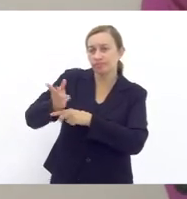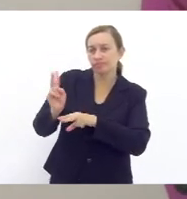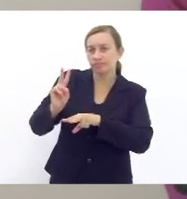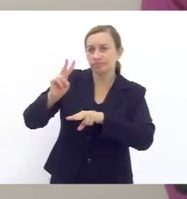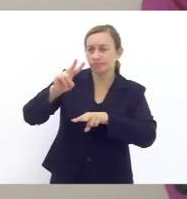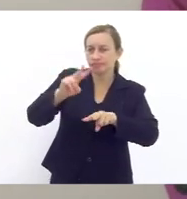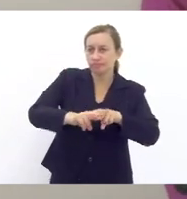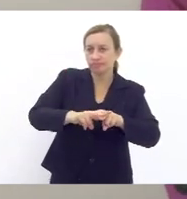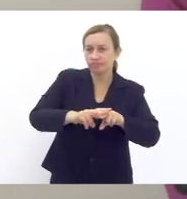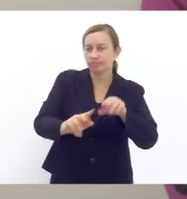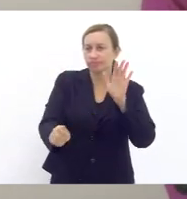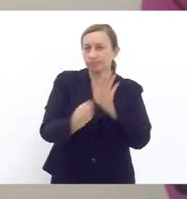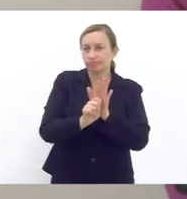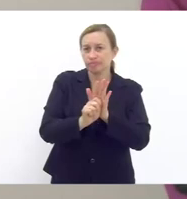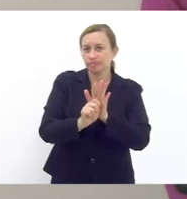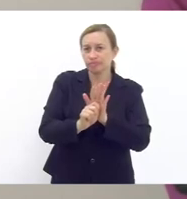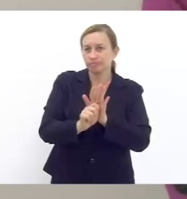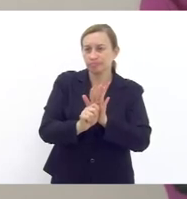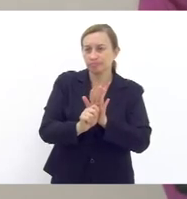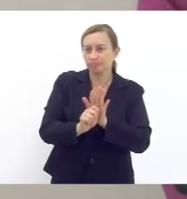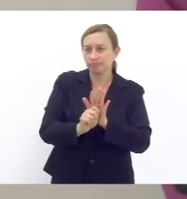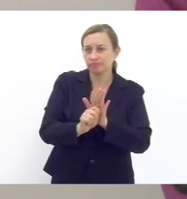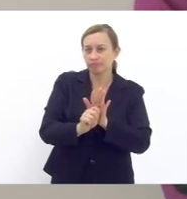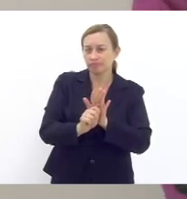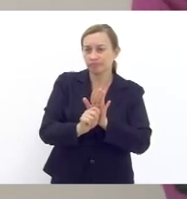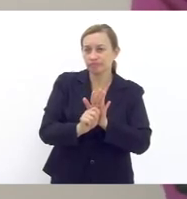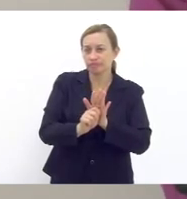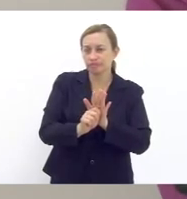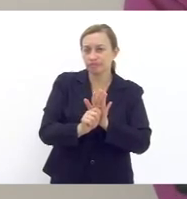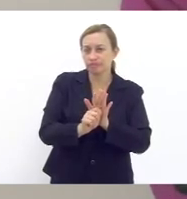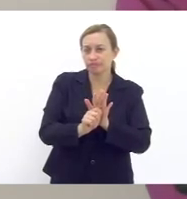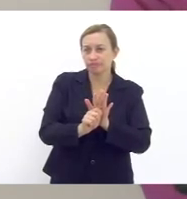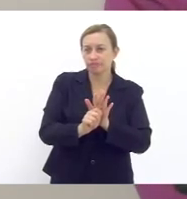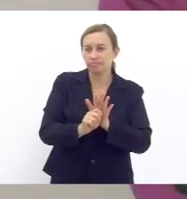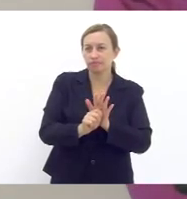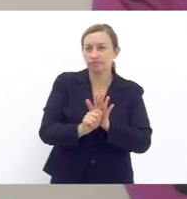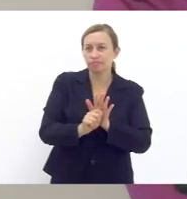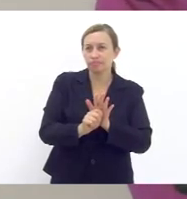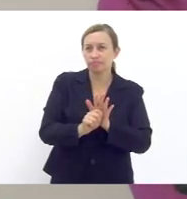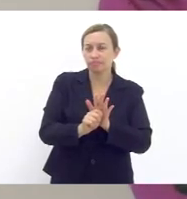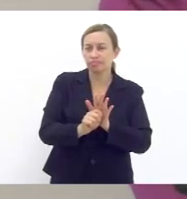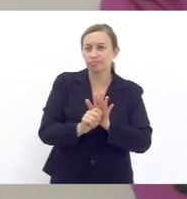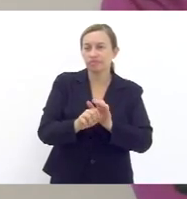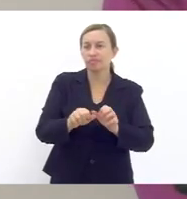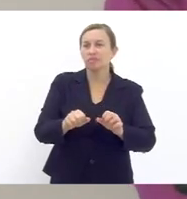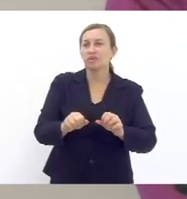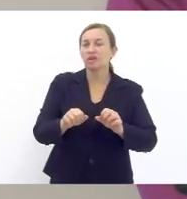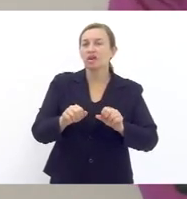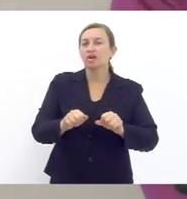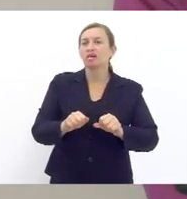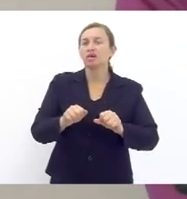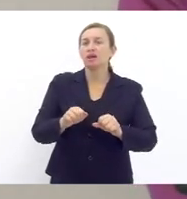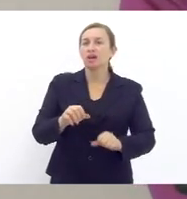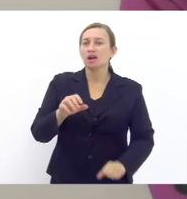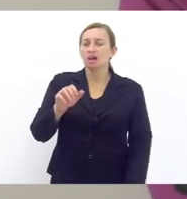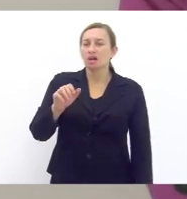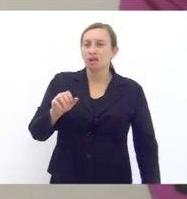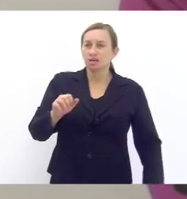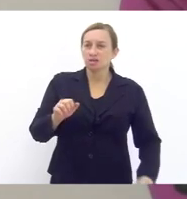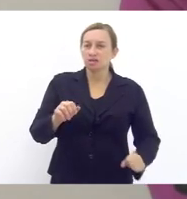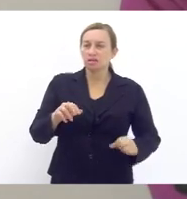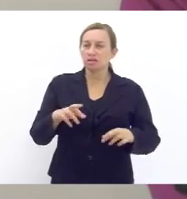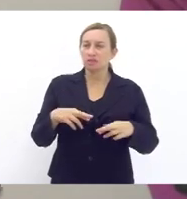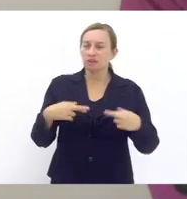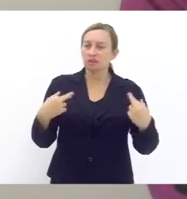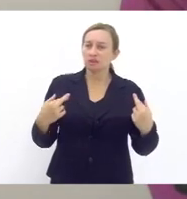de drogas nas audiências de custódias Porque nas audiências de Custódia tem que ter o